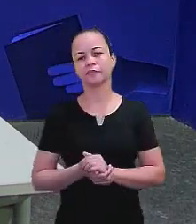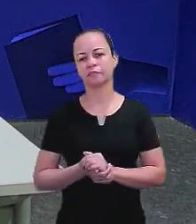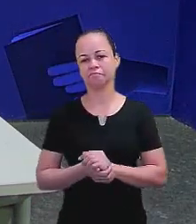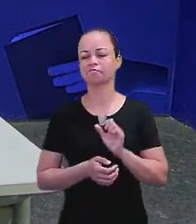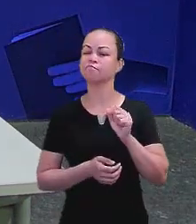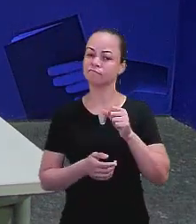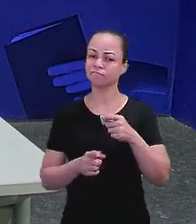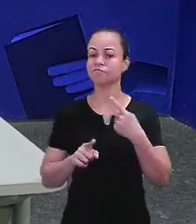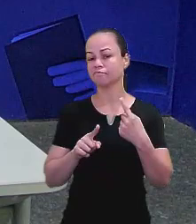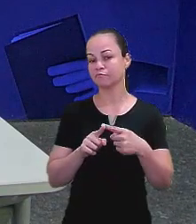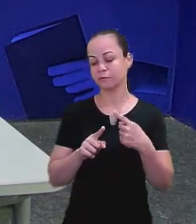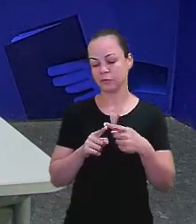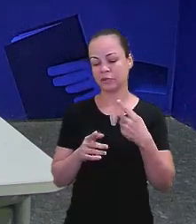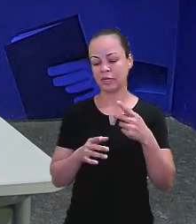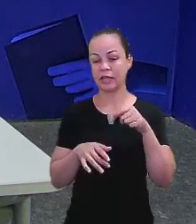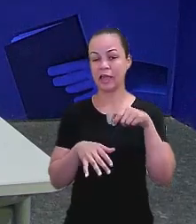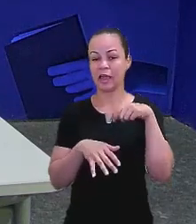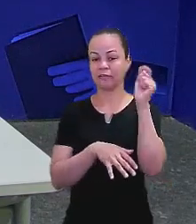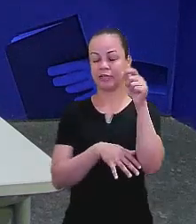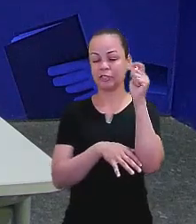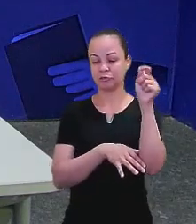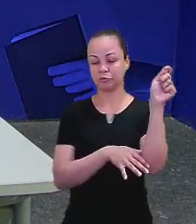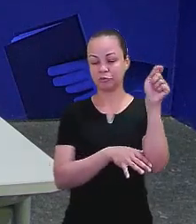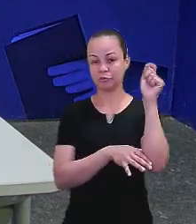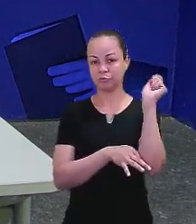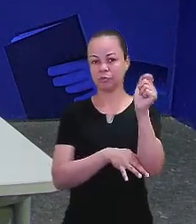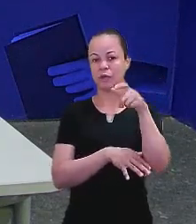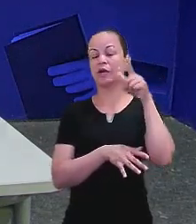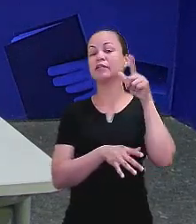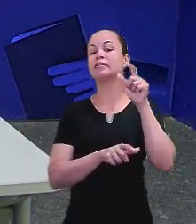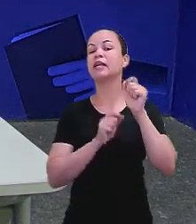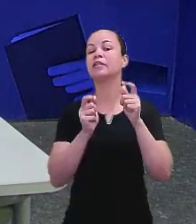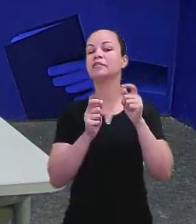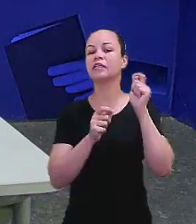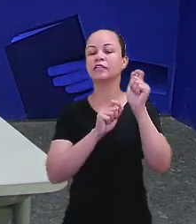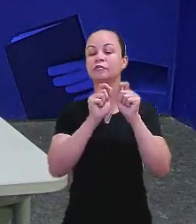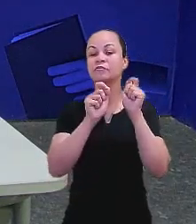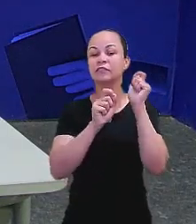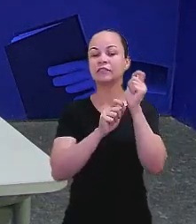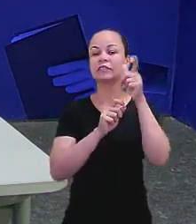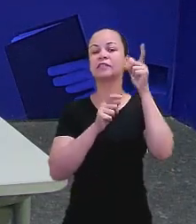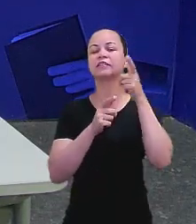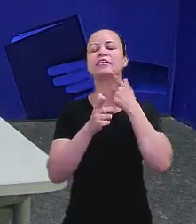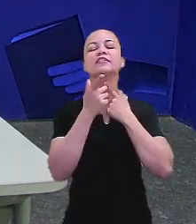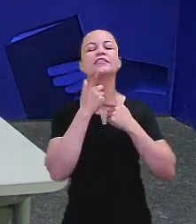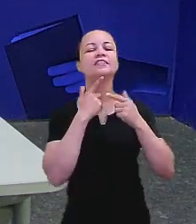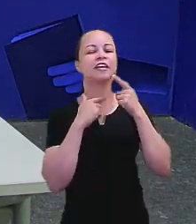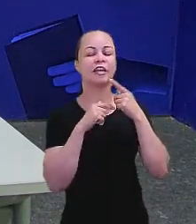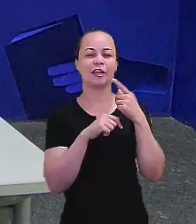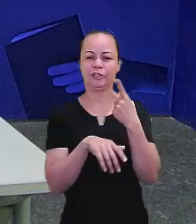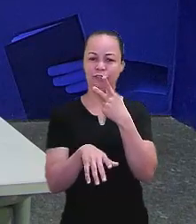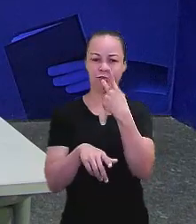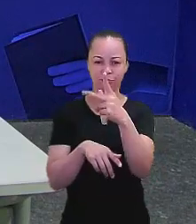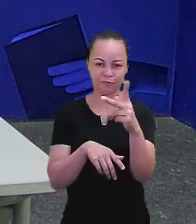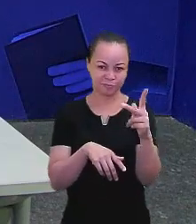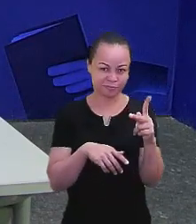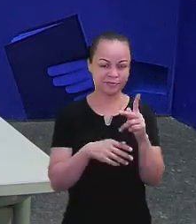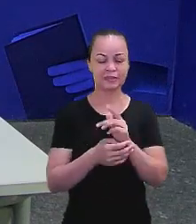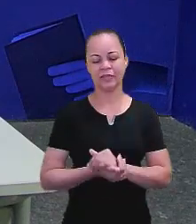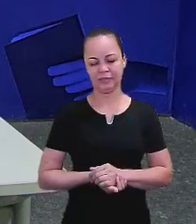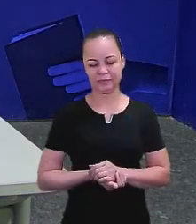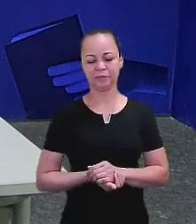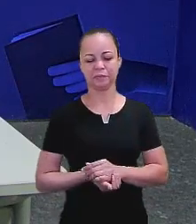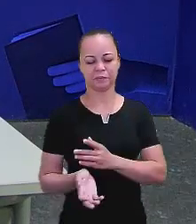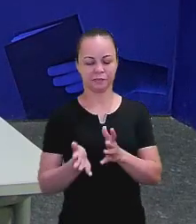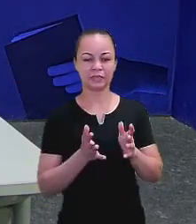porque a varinha de condão faz o que, gente? Realiza desejos. Ah, é verdade, olha,